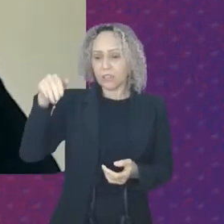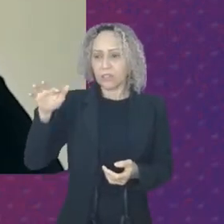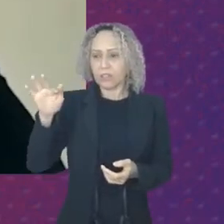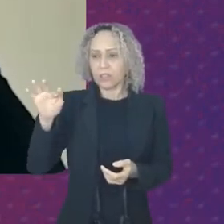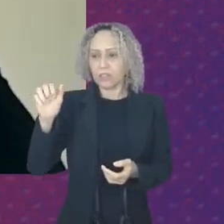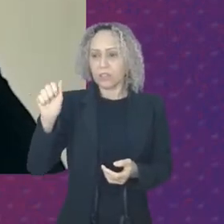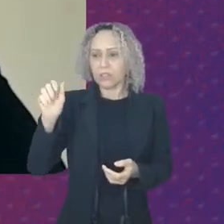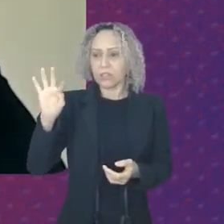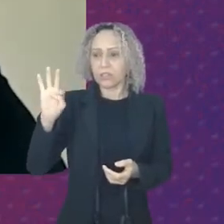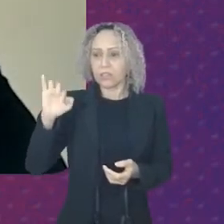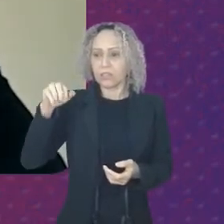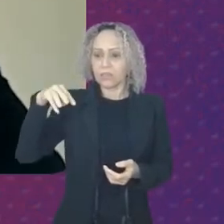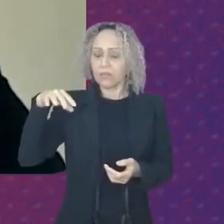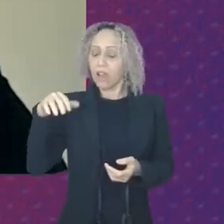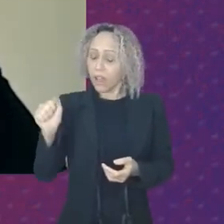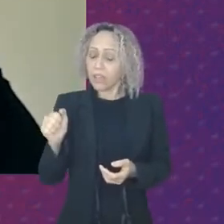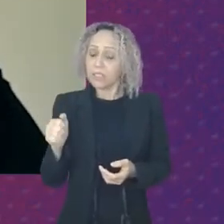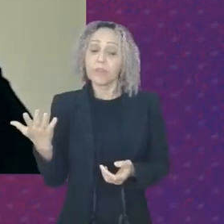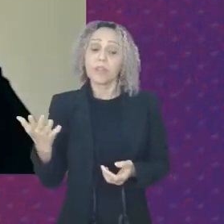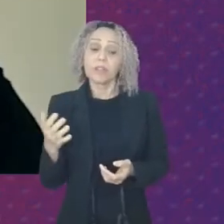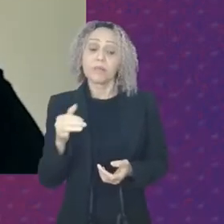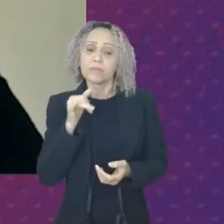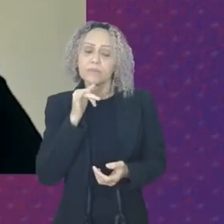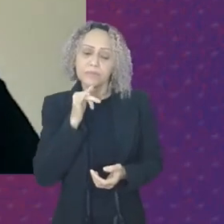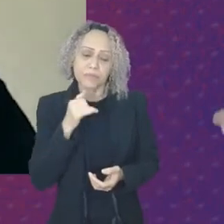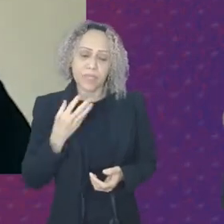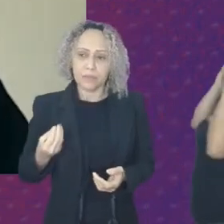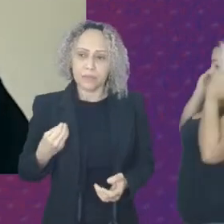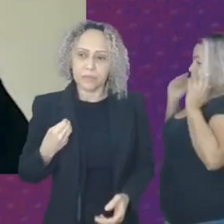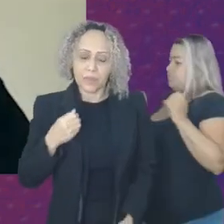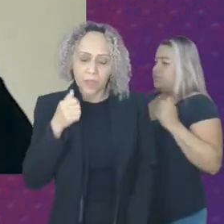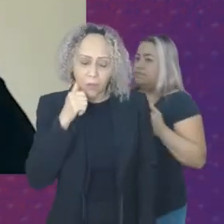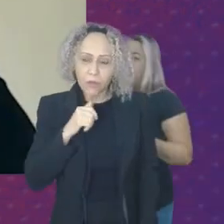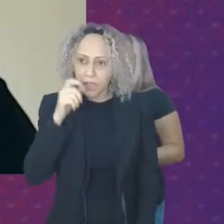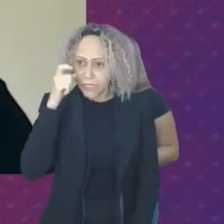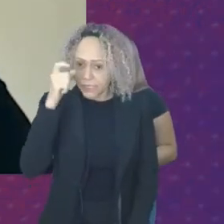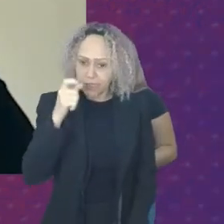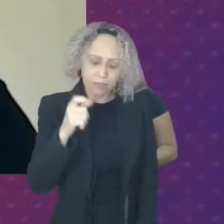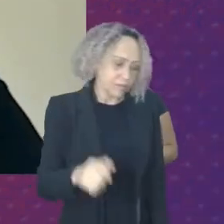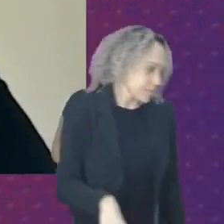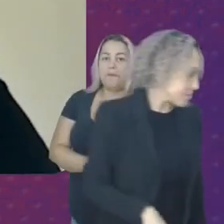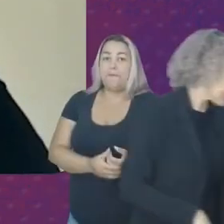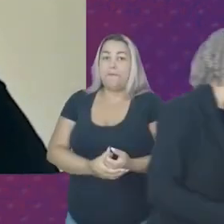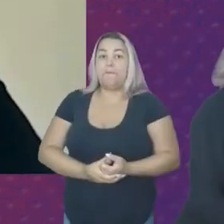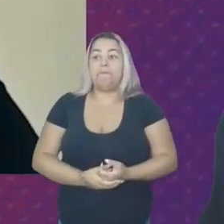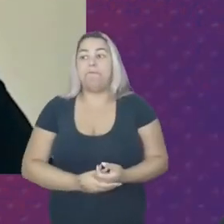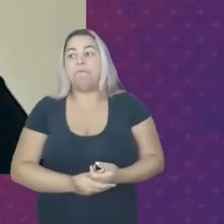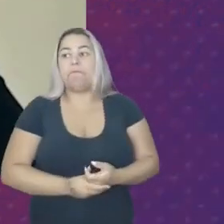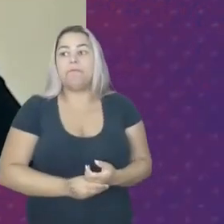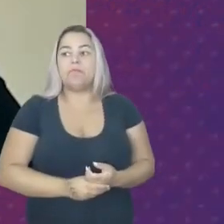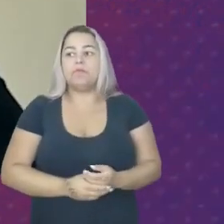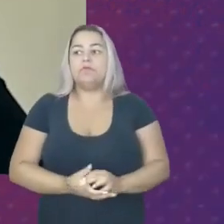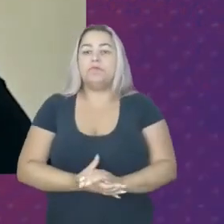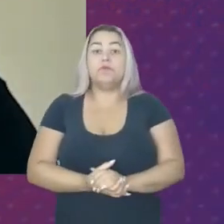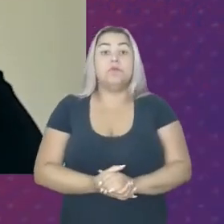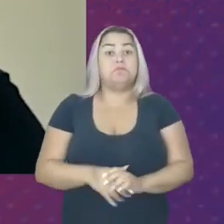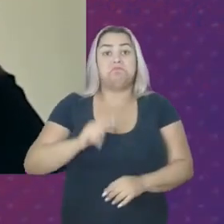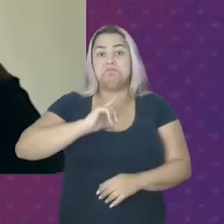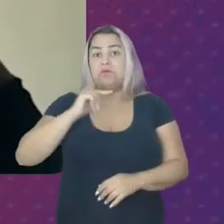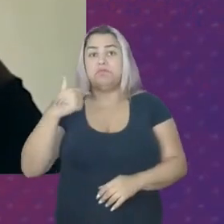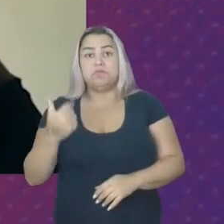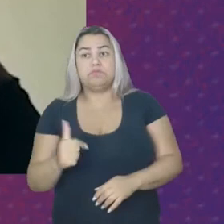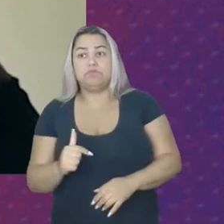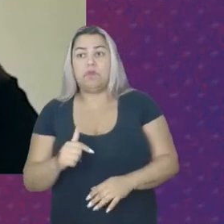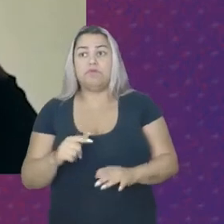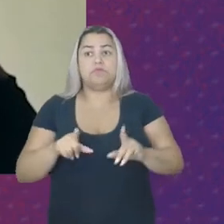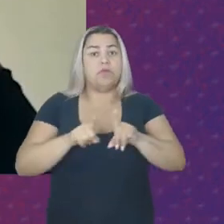política também vai ser um tema de interesse público. Mais uma vez, a gente tem alguns partidos já sendo denunciados por não terem correspondido